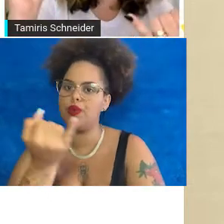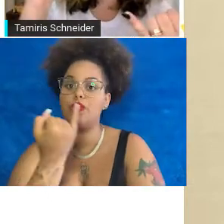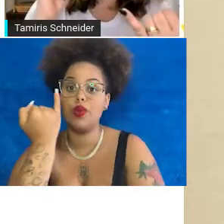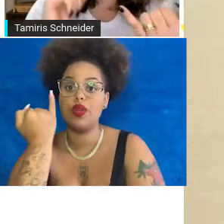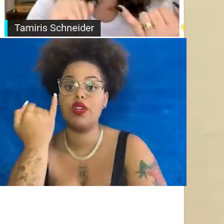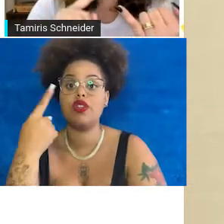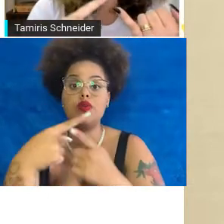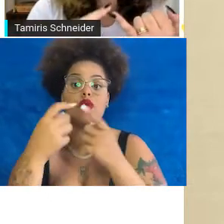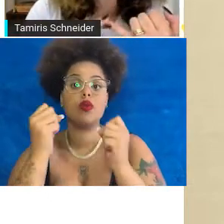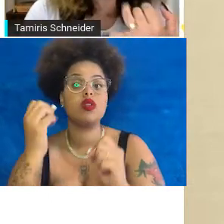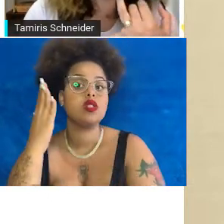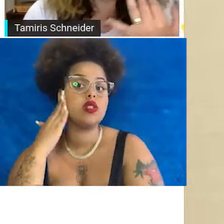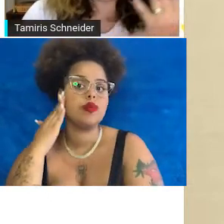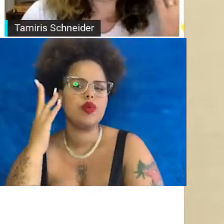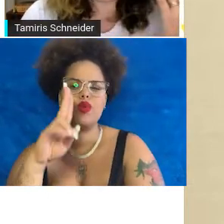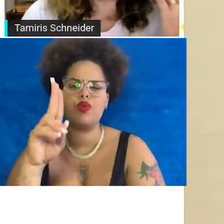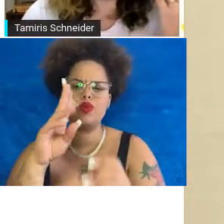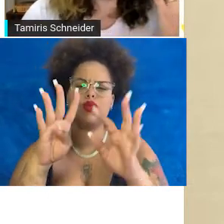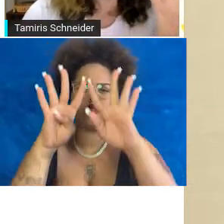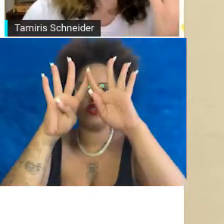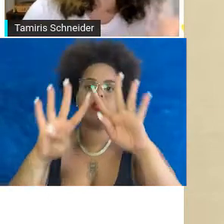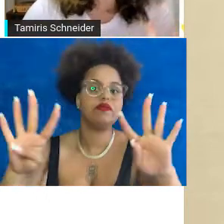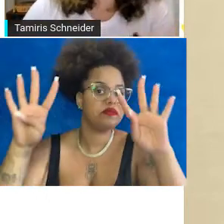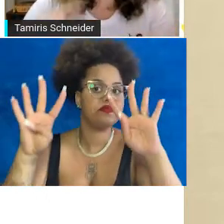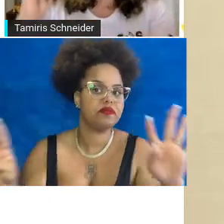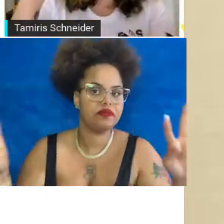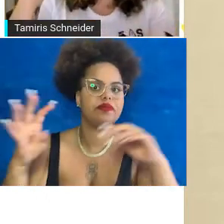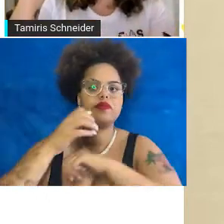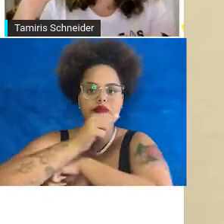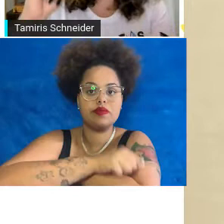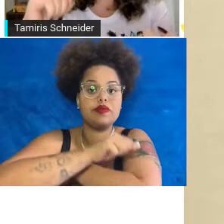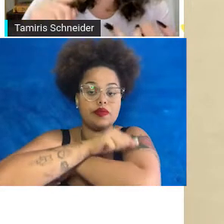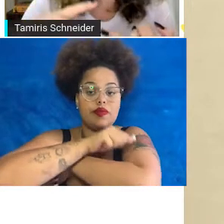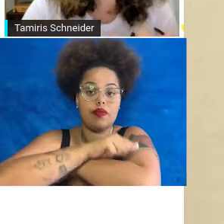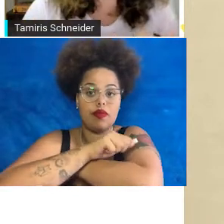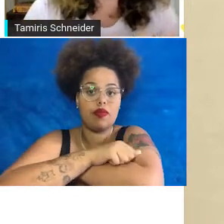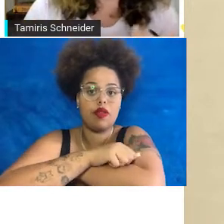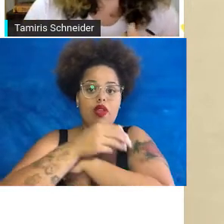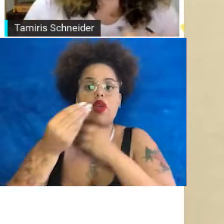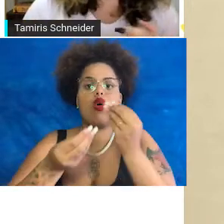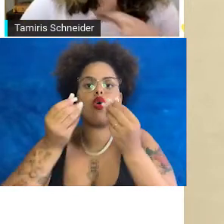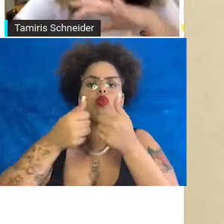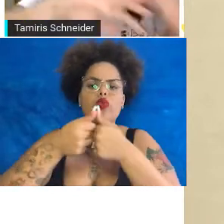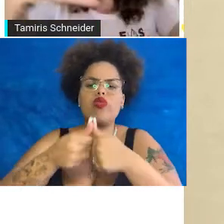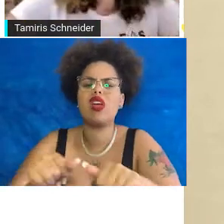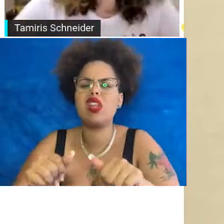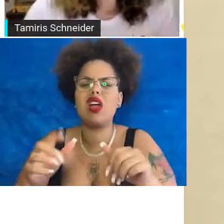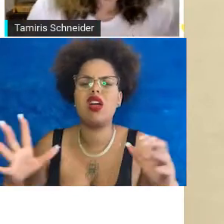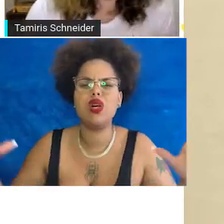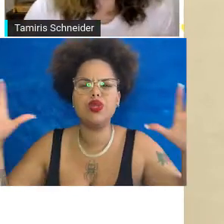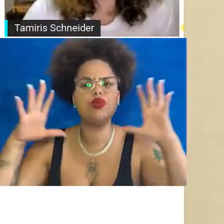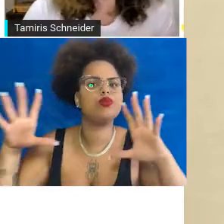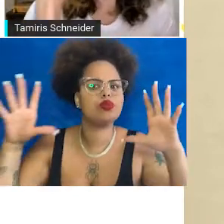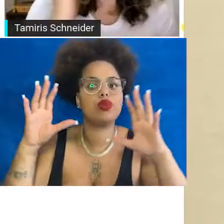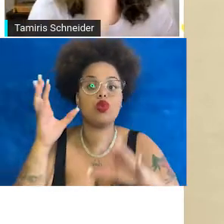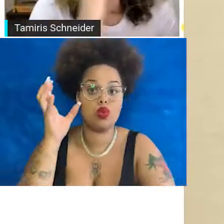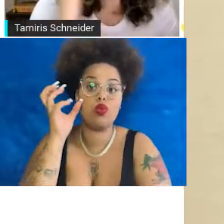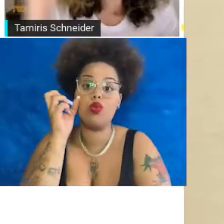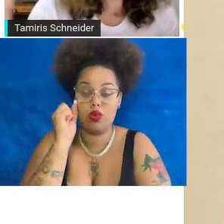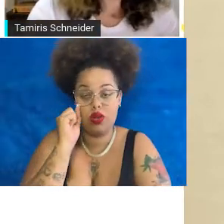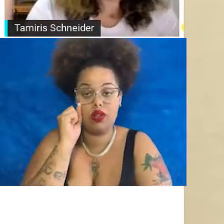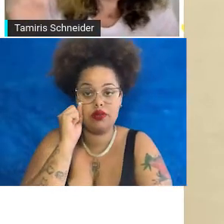porque a gente pode saber se usa cortina nas janelas, como é que vai estar o clima desse quarto, né?